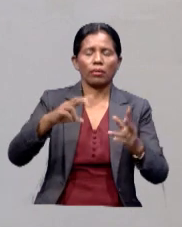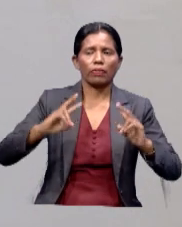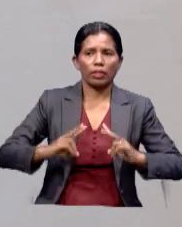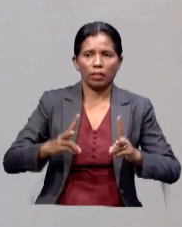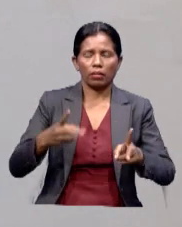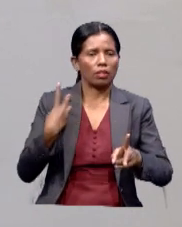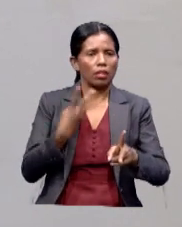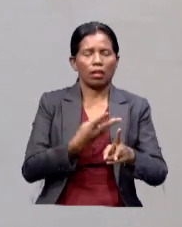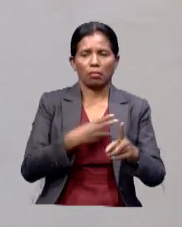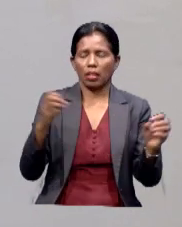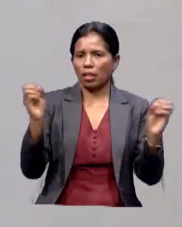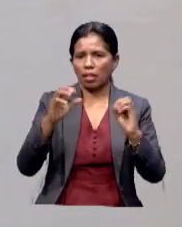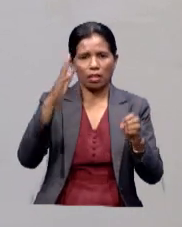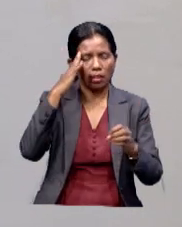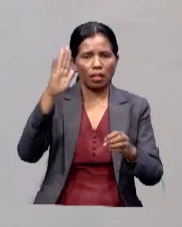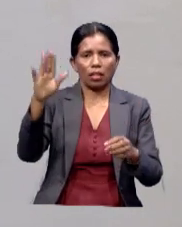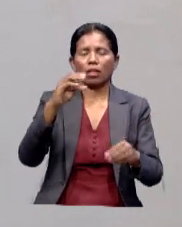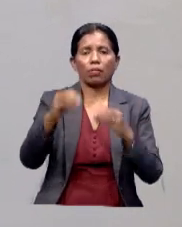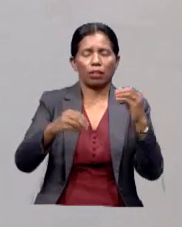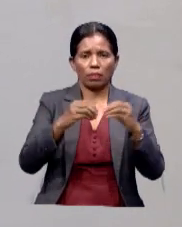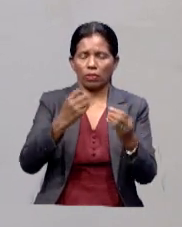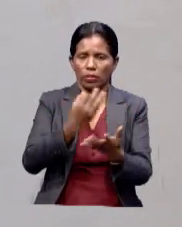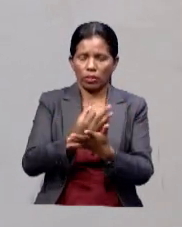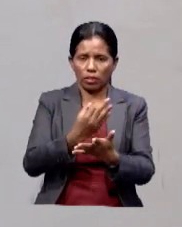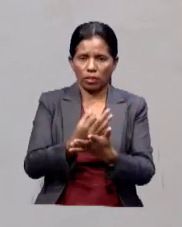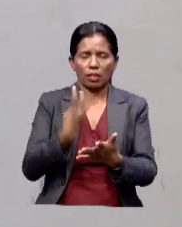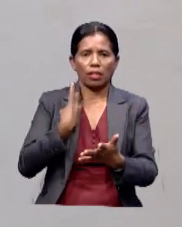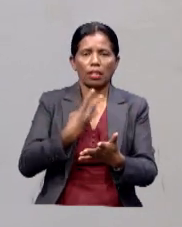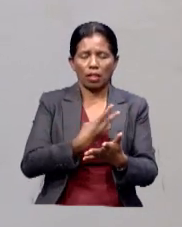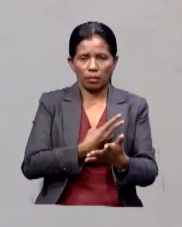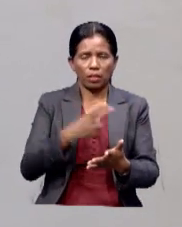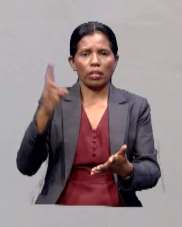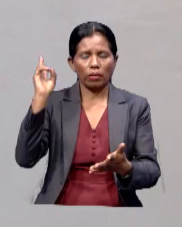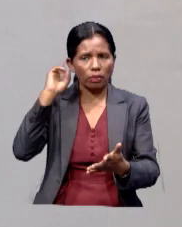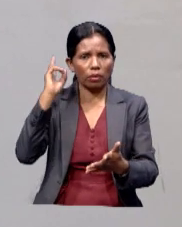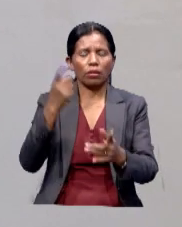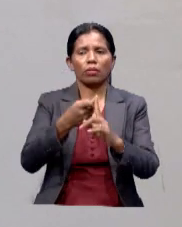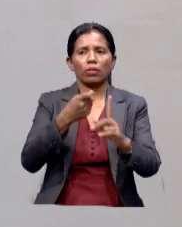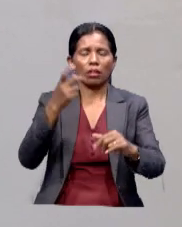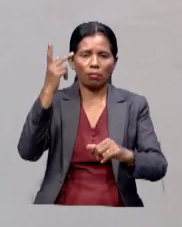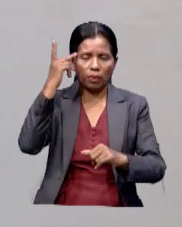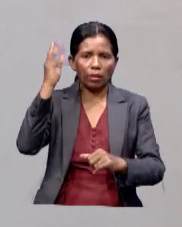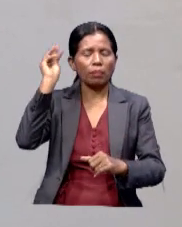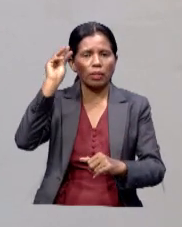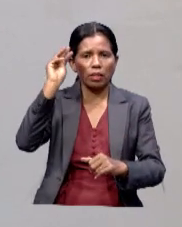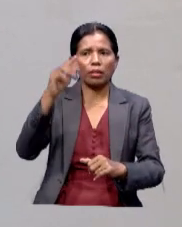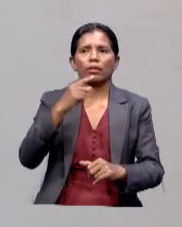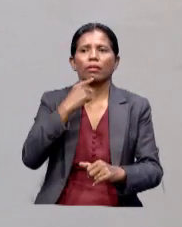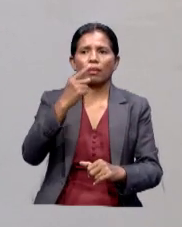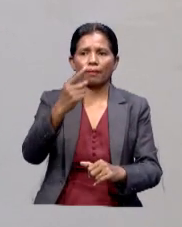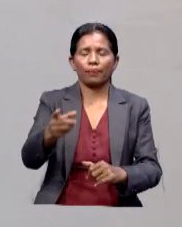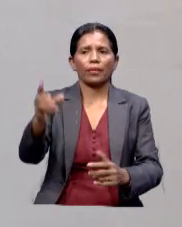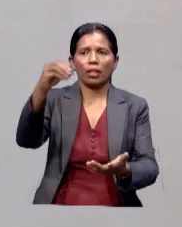ia conhecimento quando ba fundo idane e am so rona deit maka husi primeiro ministro ma hatete dia kata que nia